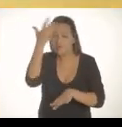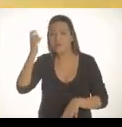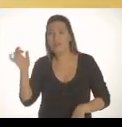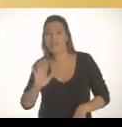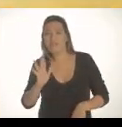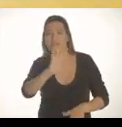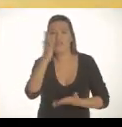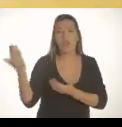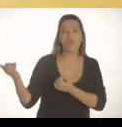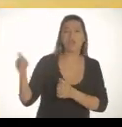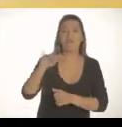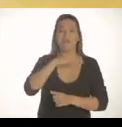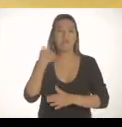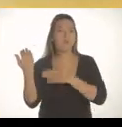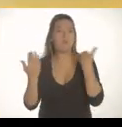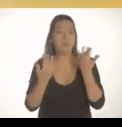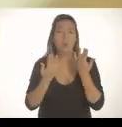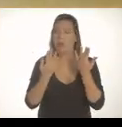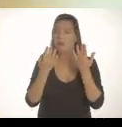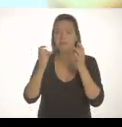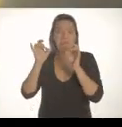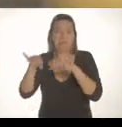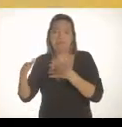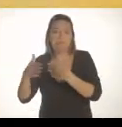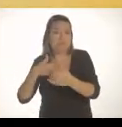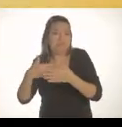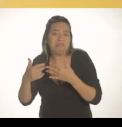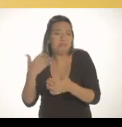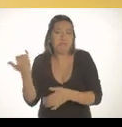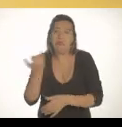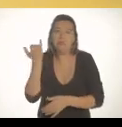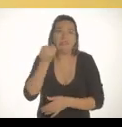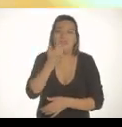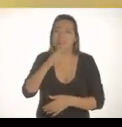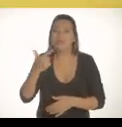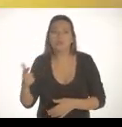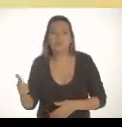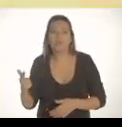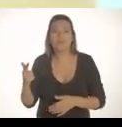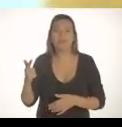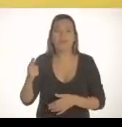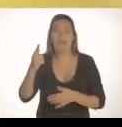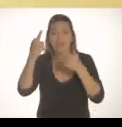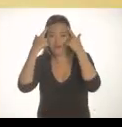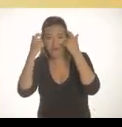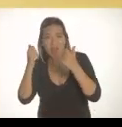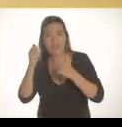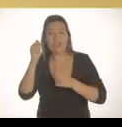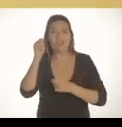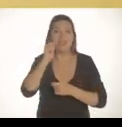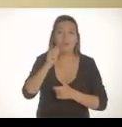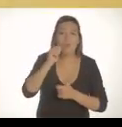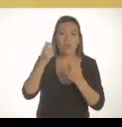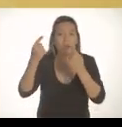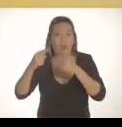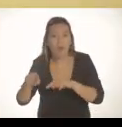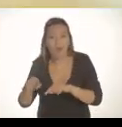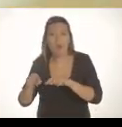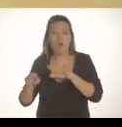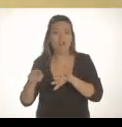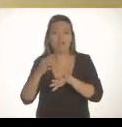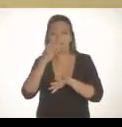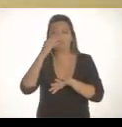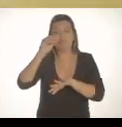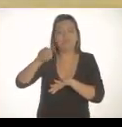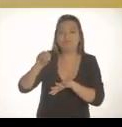favelas, é indiferente à violência contra as mulheres. Essa razão não nos interessa. É melhor a loucura.